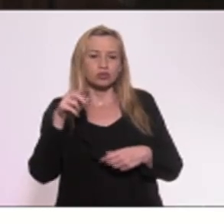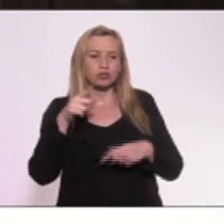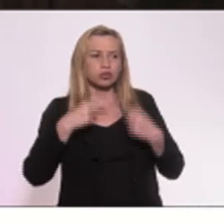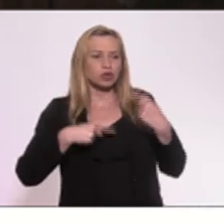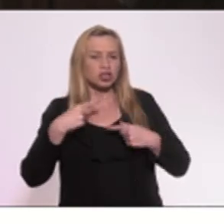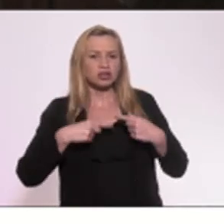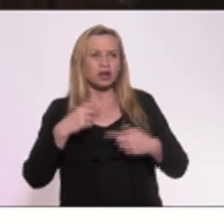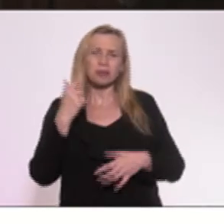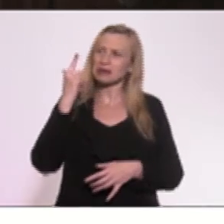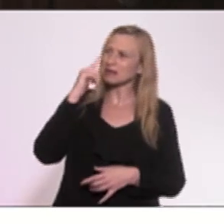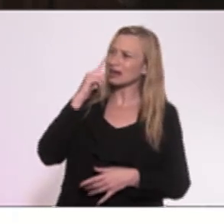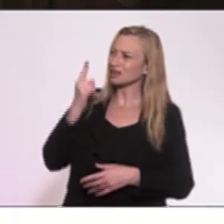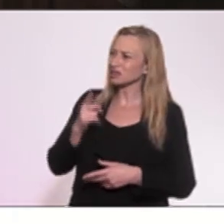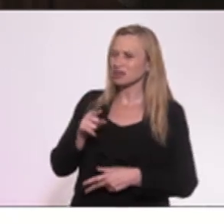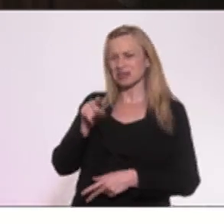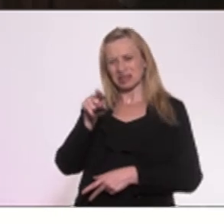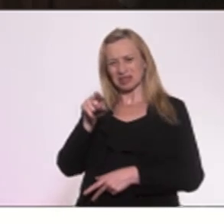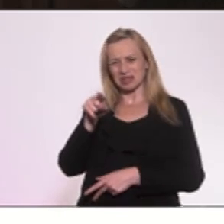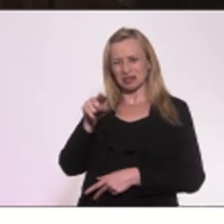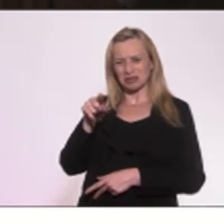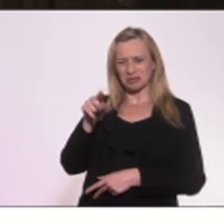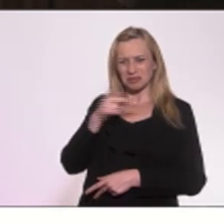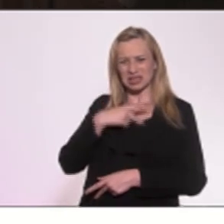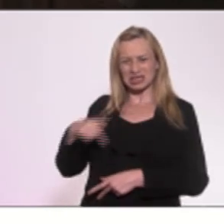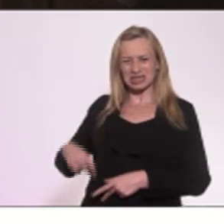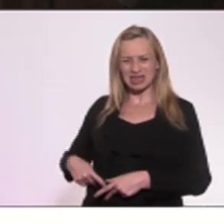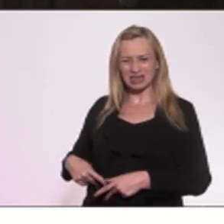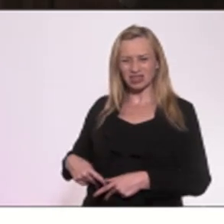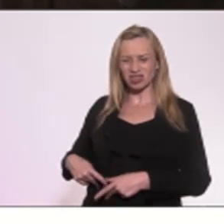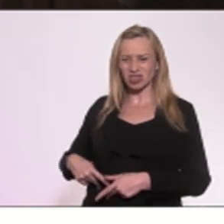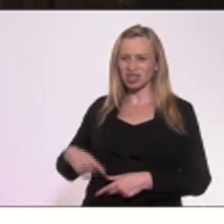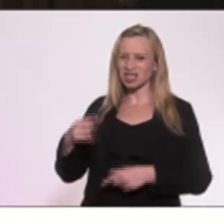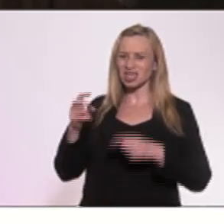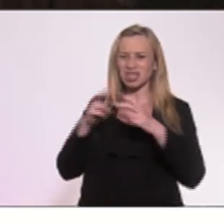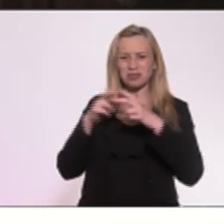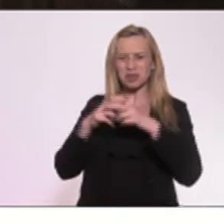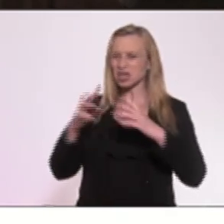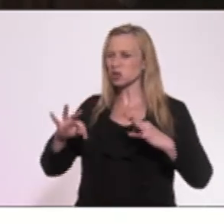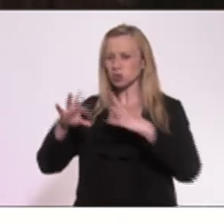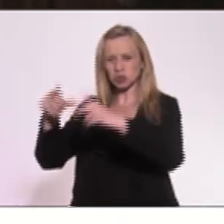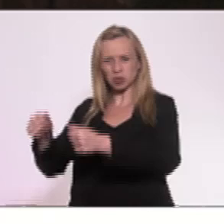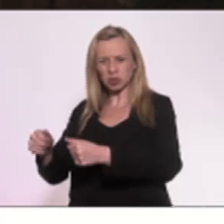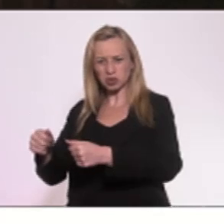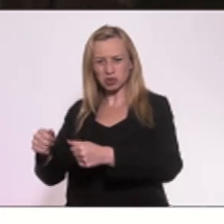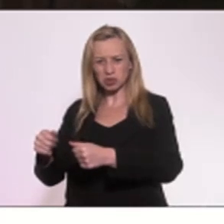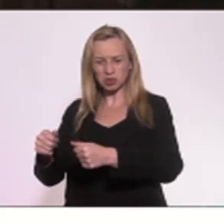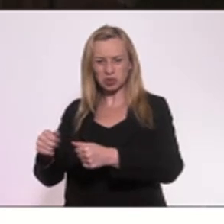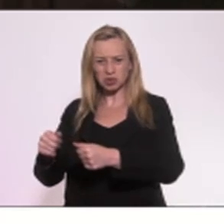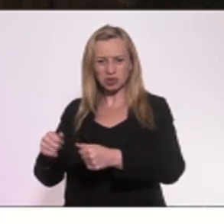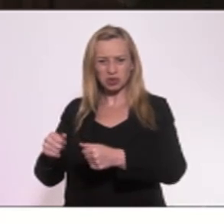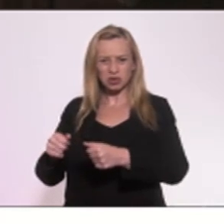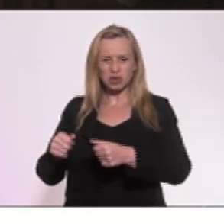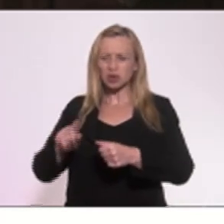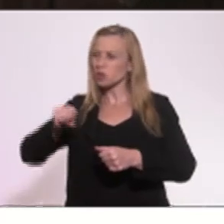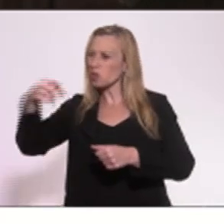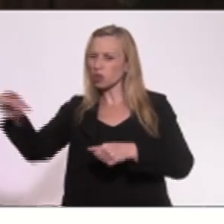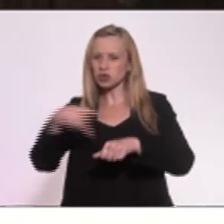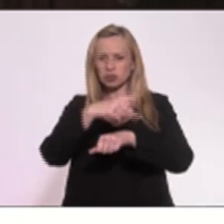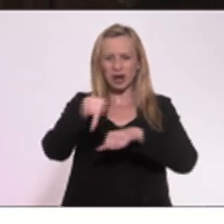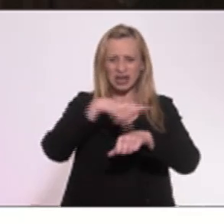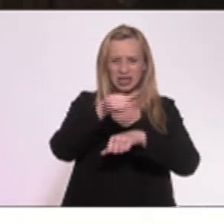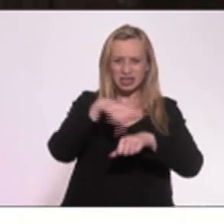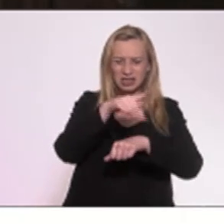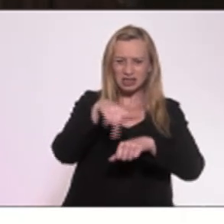com todo mundo, com governante de outros países, quer intervir nos processos eleitorais